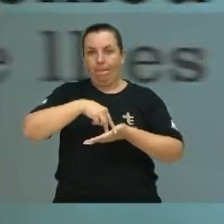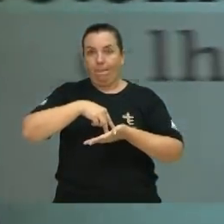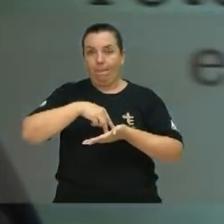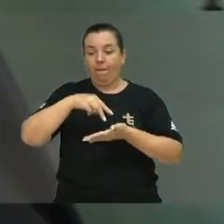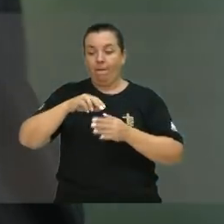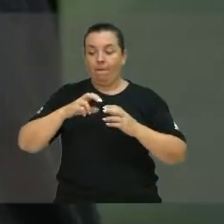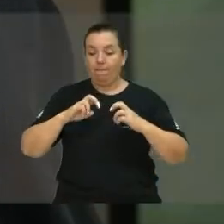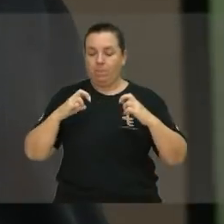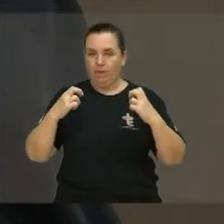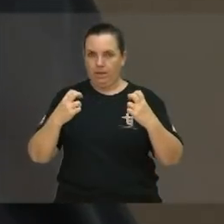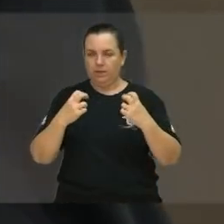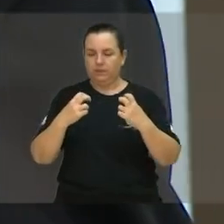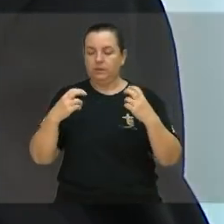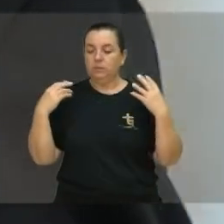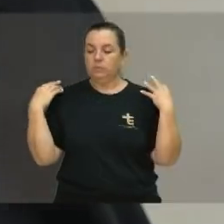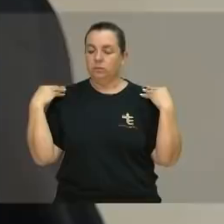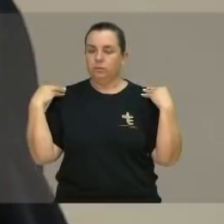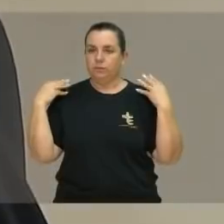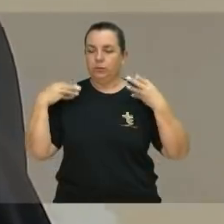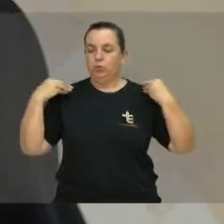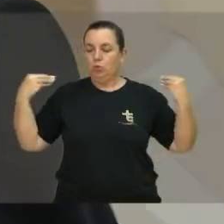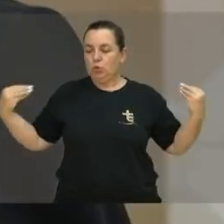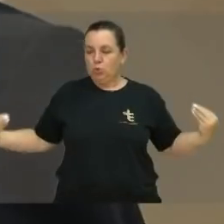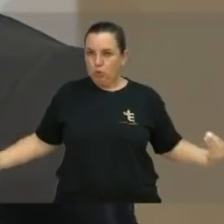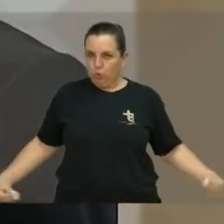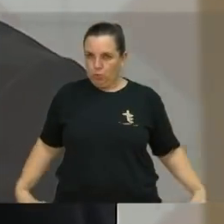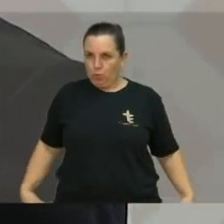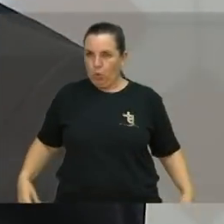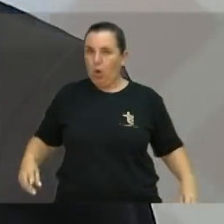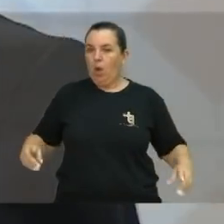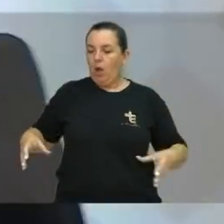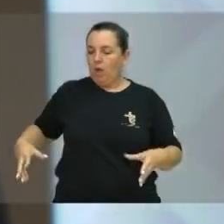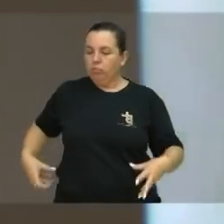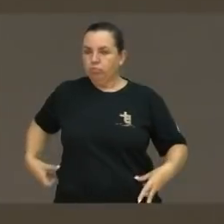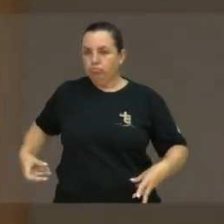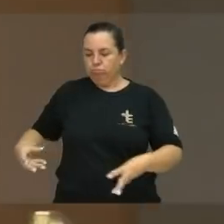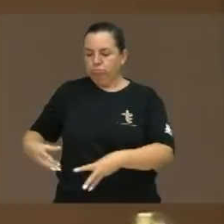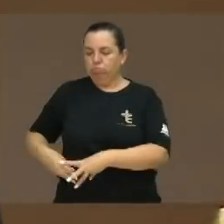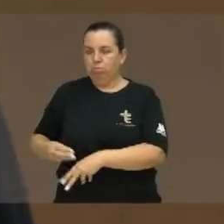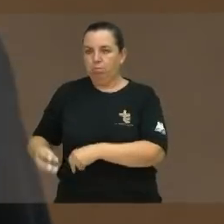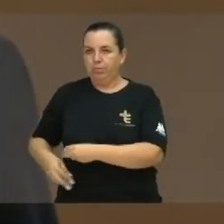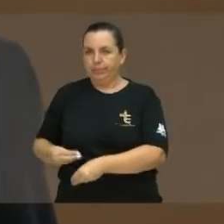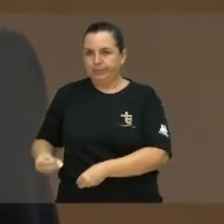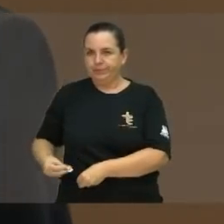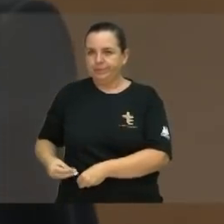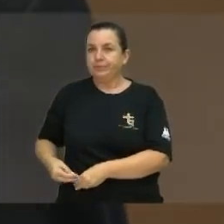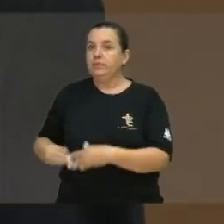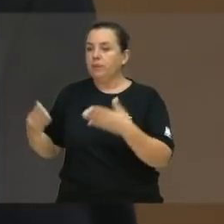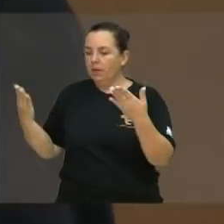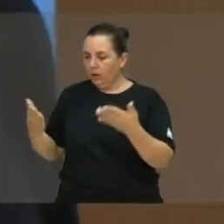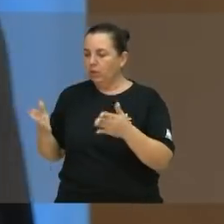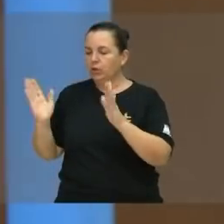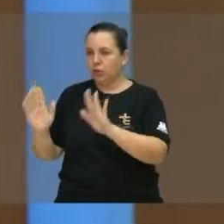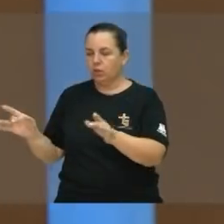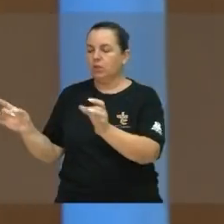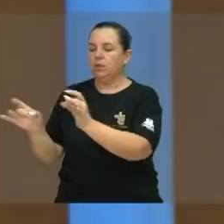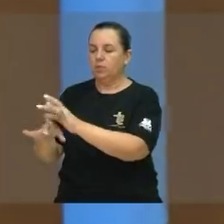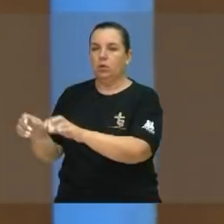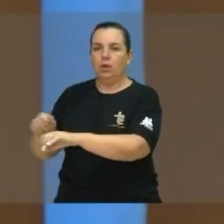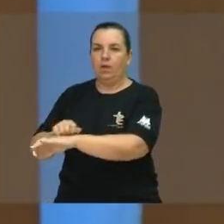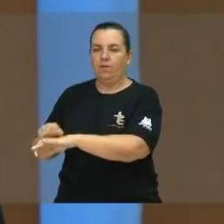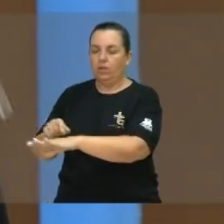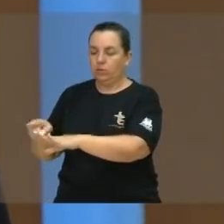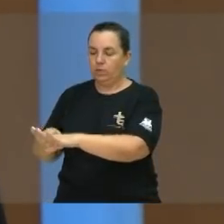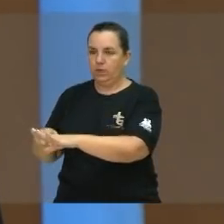a o manto colocar o avental agora já lavando já tendo lavar os pés dos